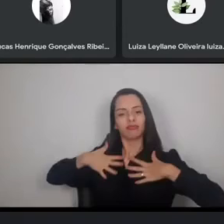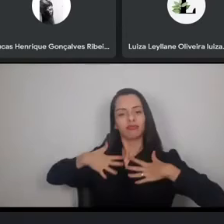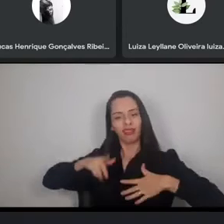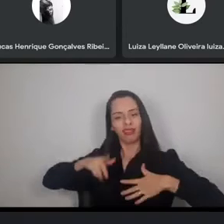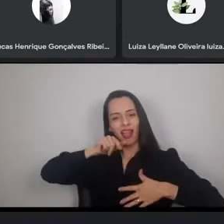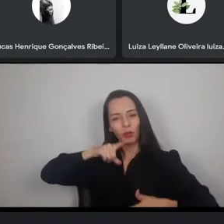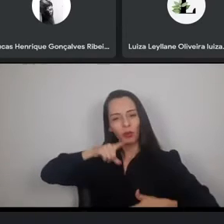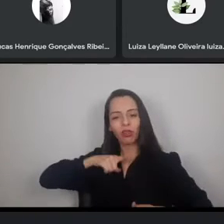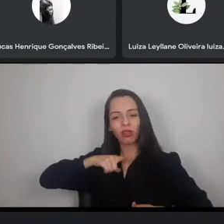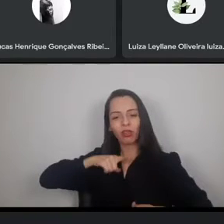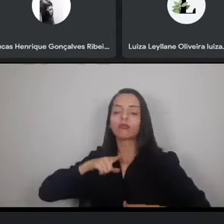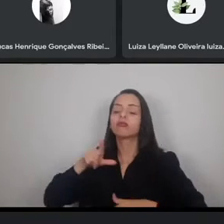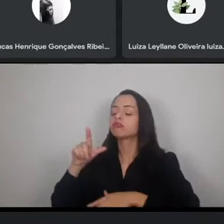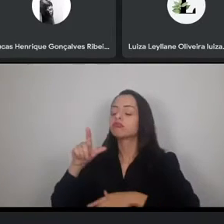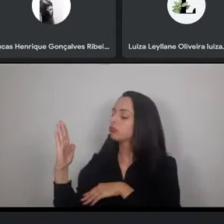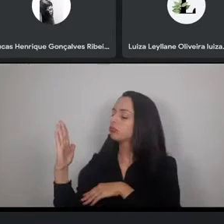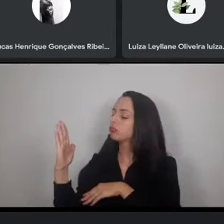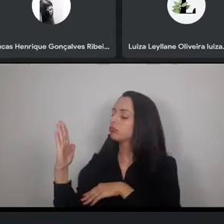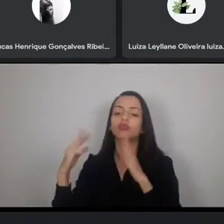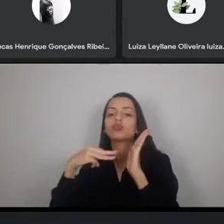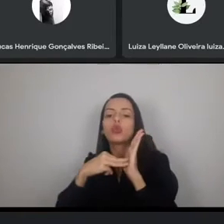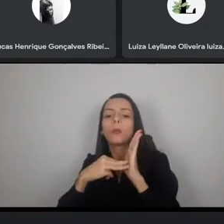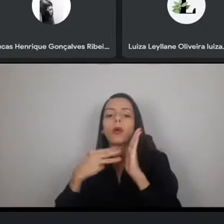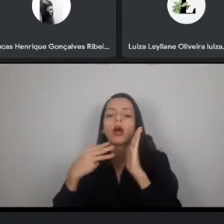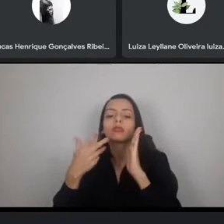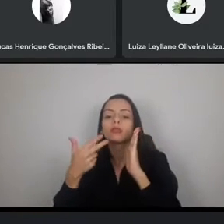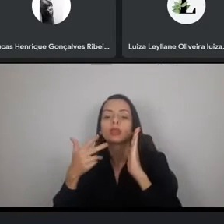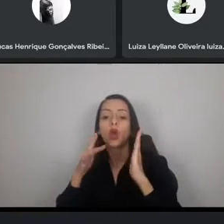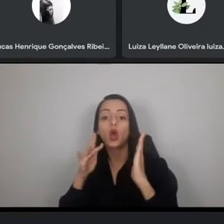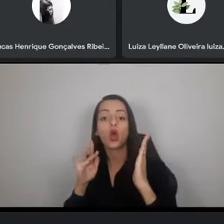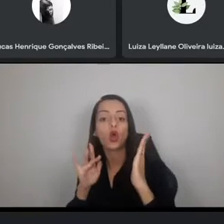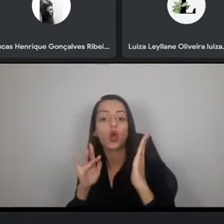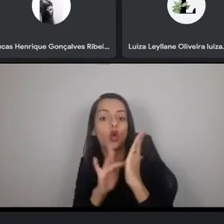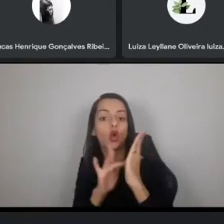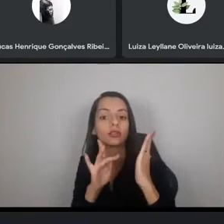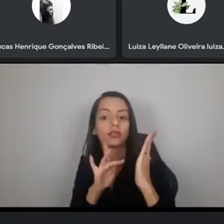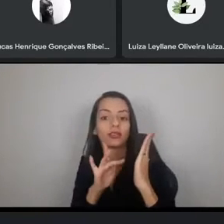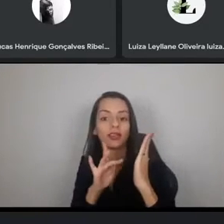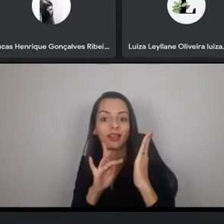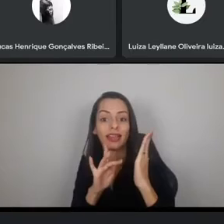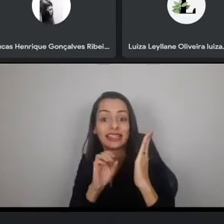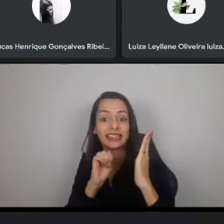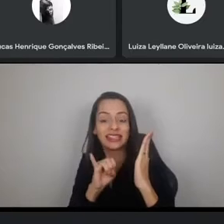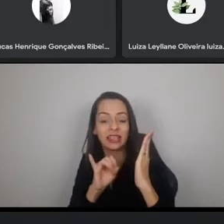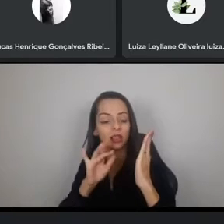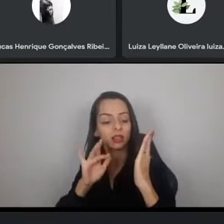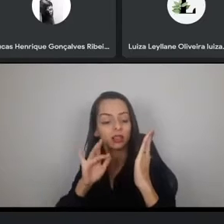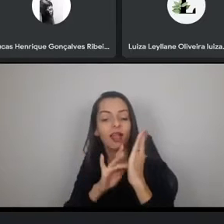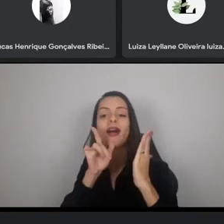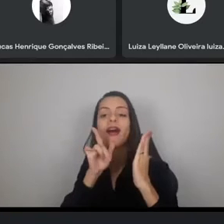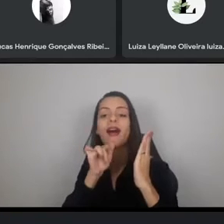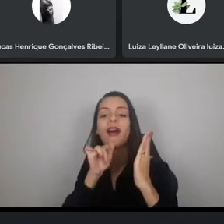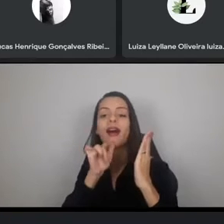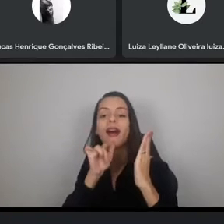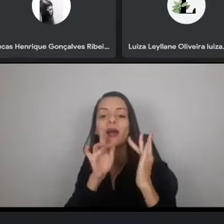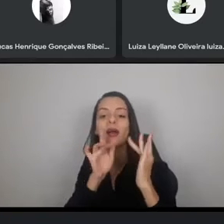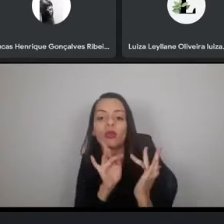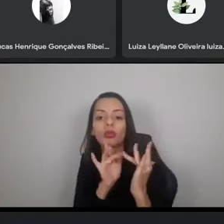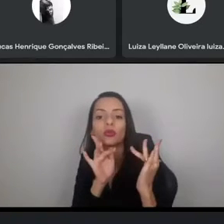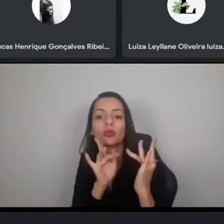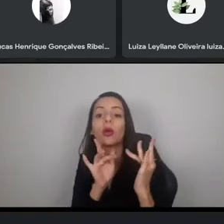por exemplo, se essa água entrar em contato com o circuito energizado, ela pode